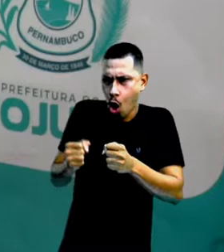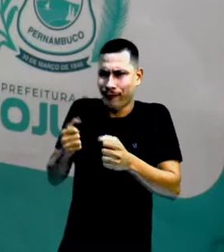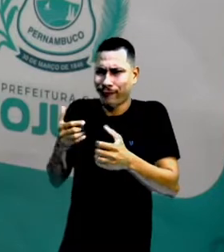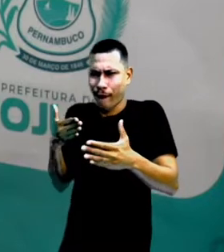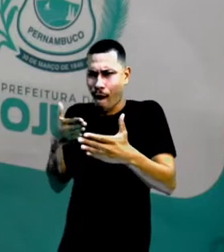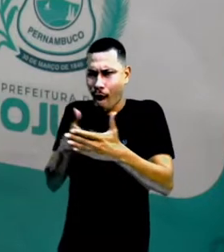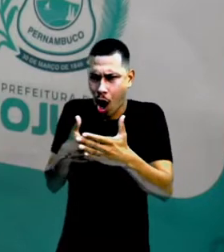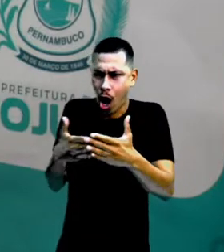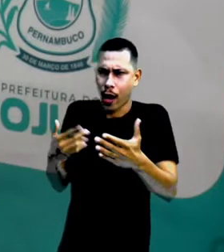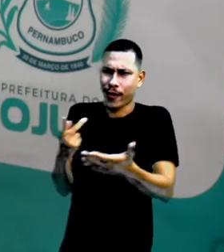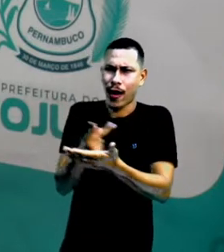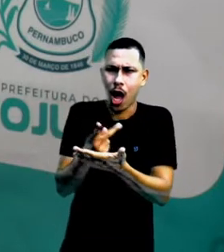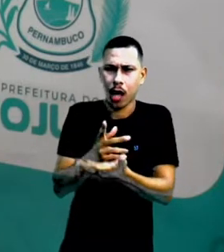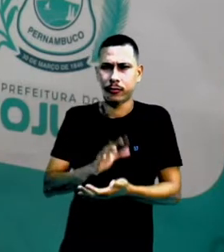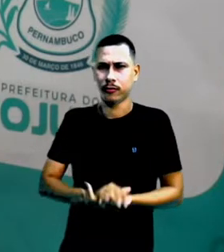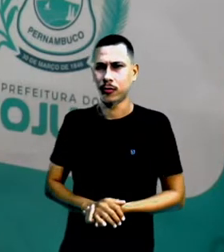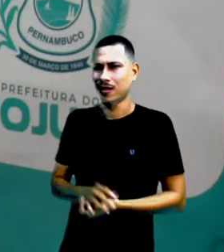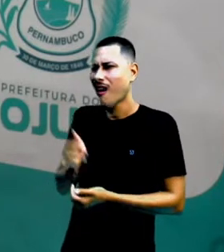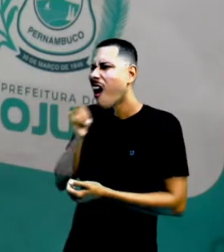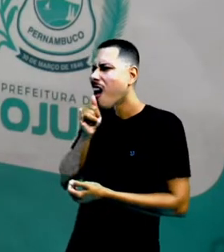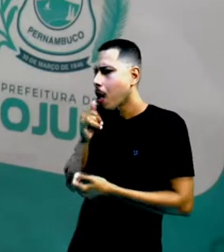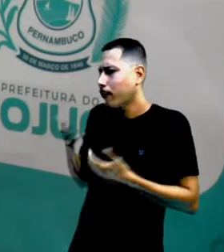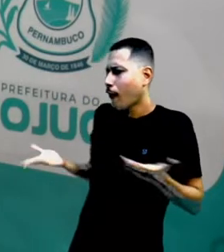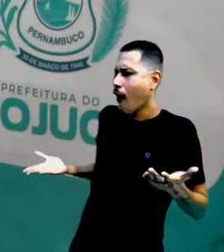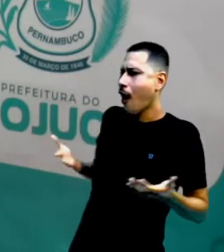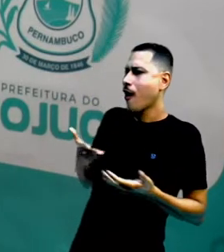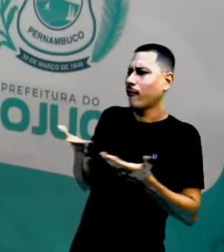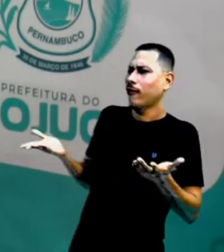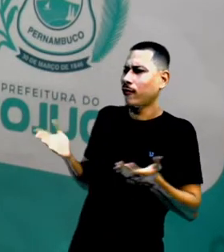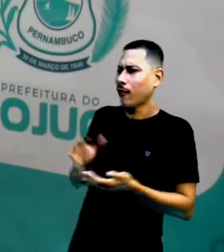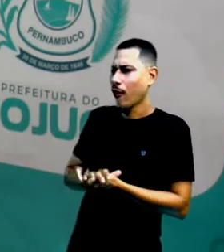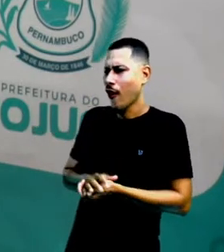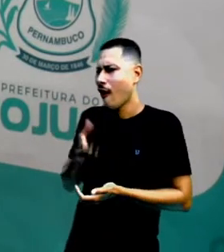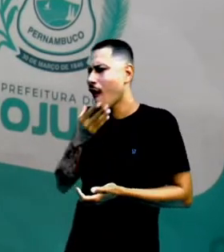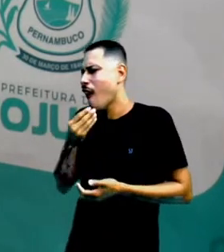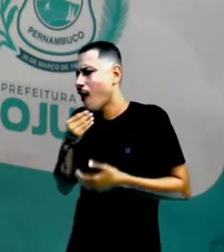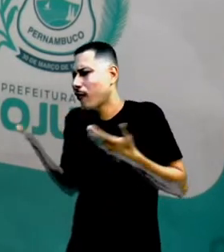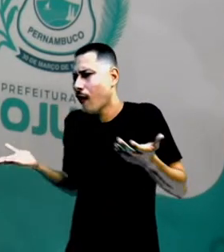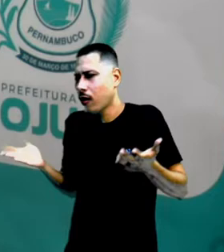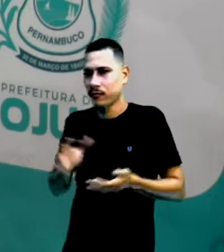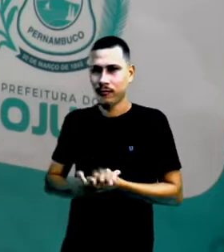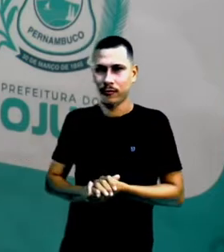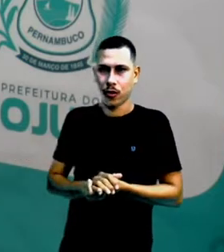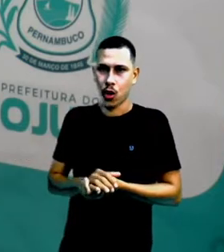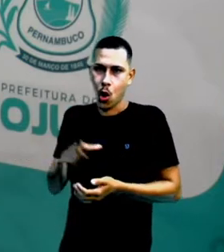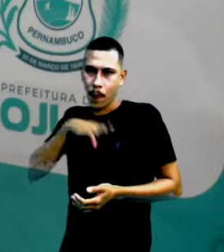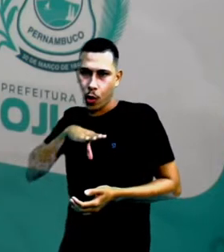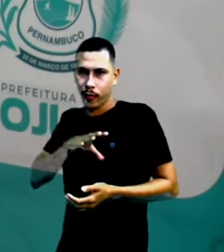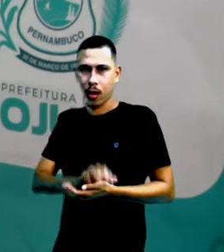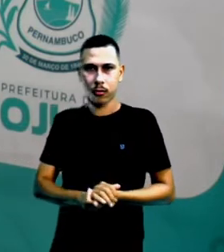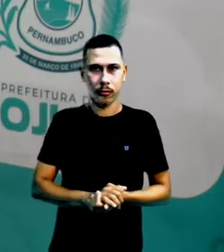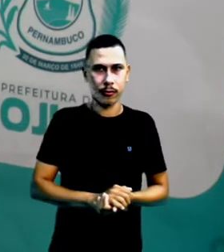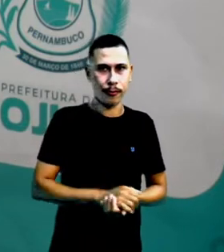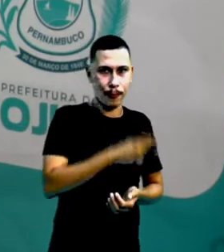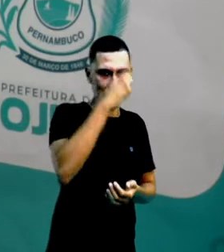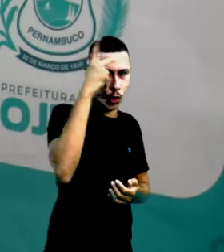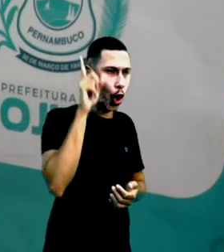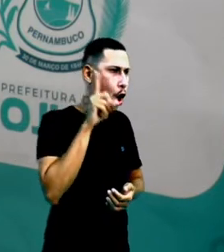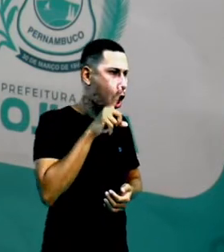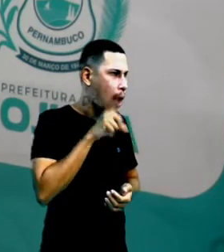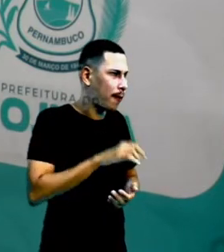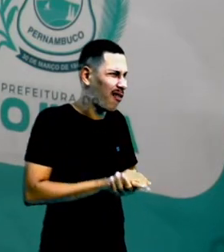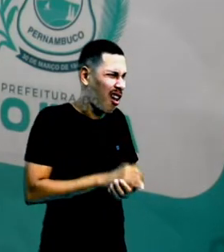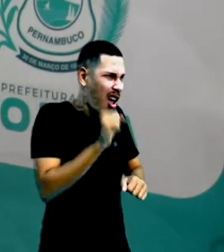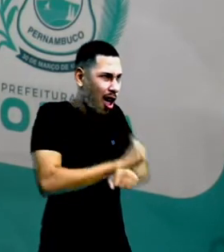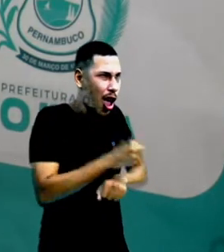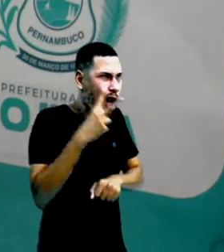português, e aí, cara? Para um americano que acabou de chegar no Brasil. Ele vai parar, vai tentar traduzir ao pé